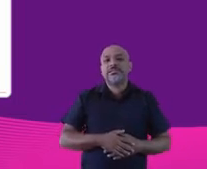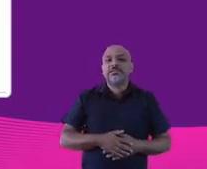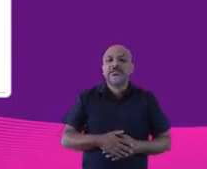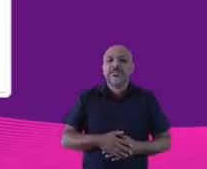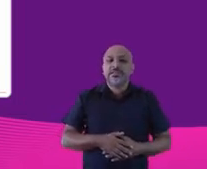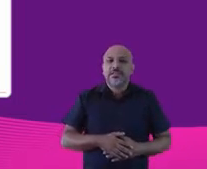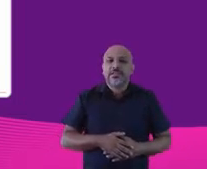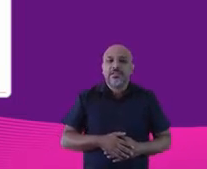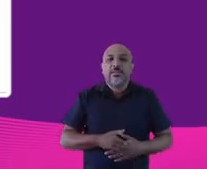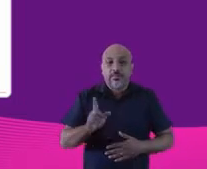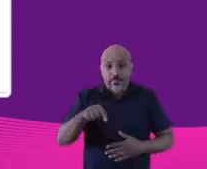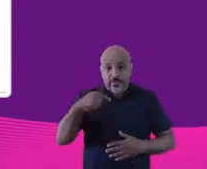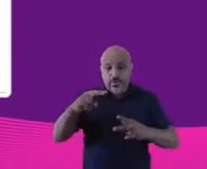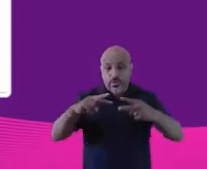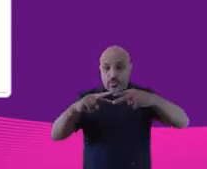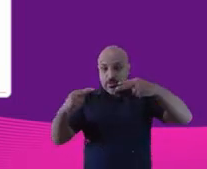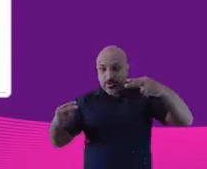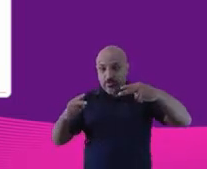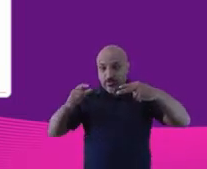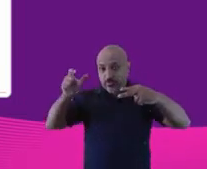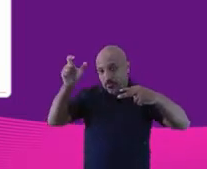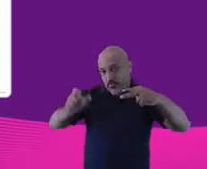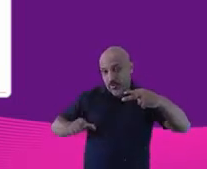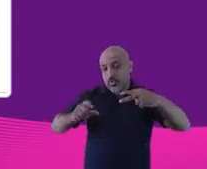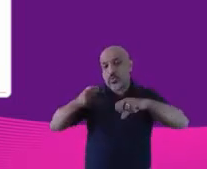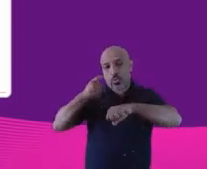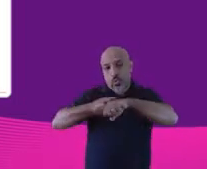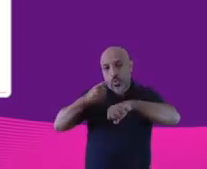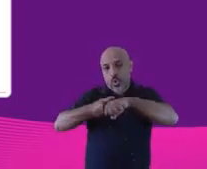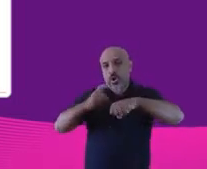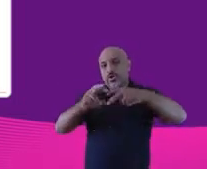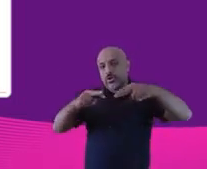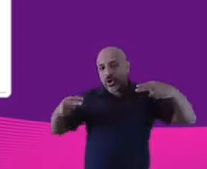o transplante de medula óssea, né, o TMO,